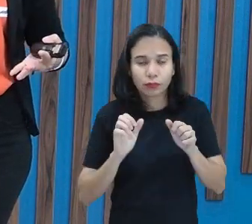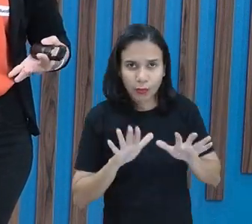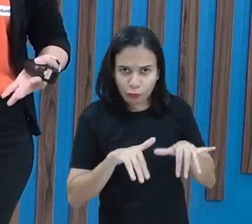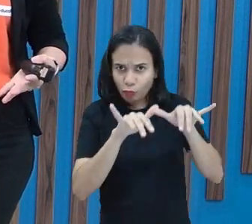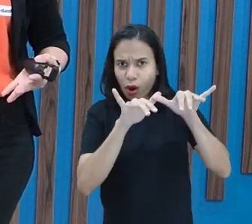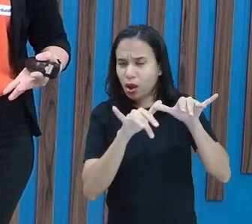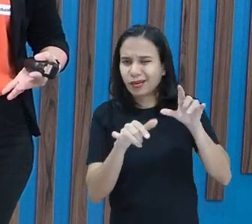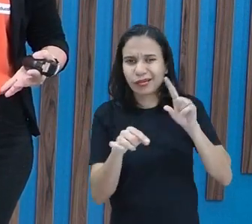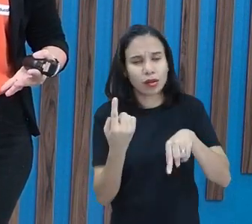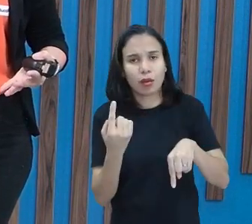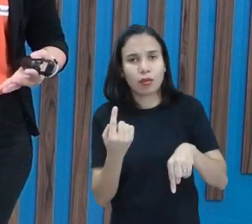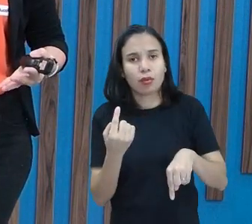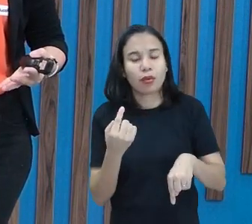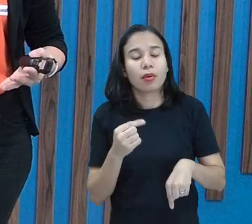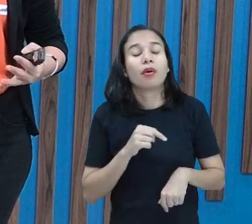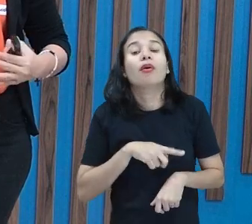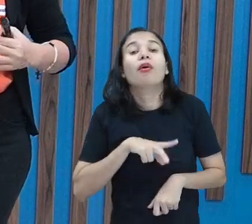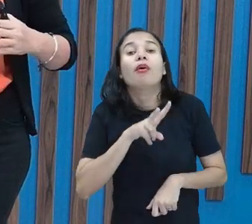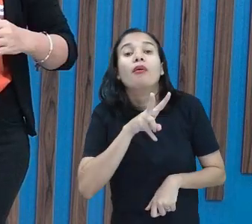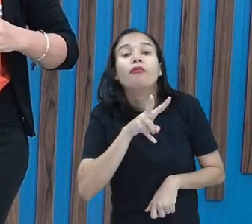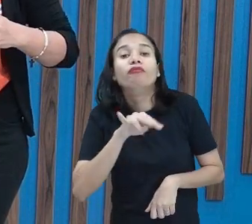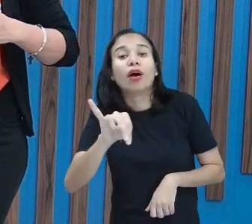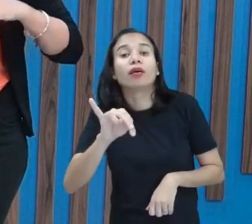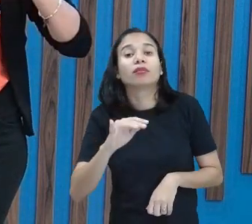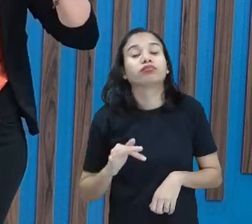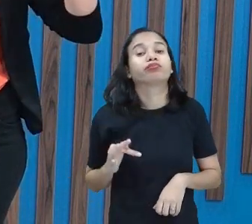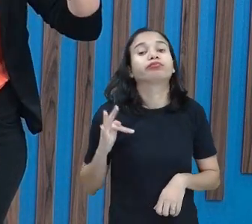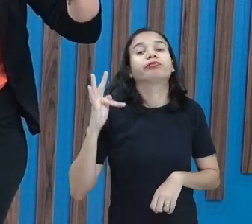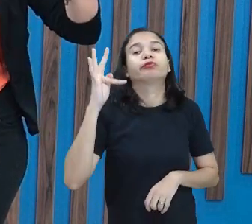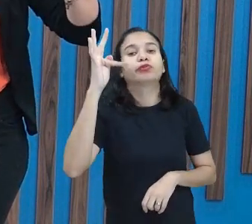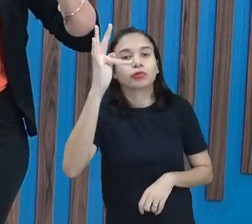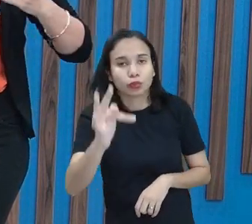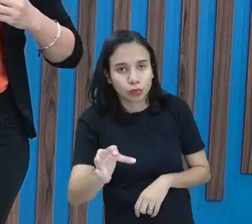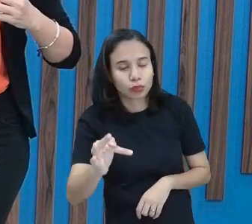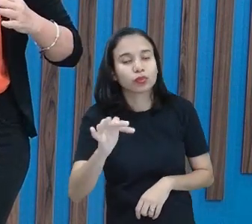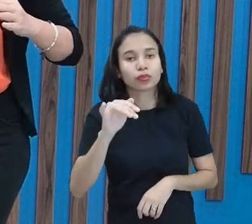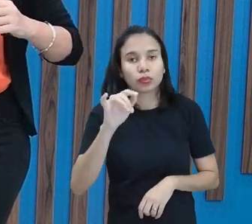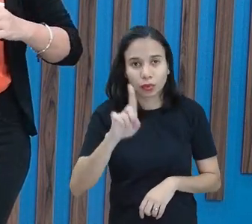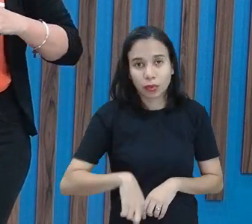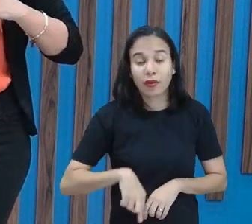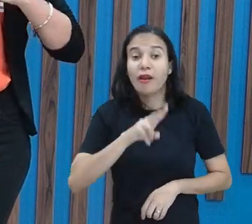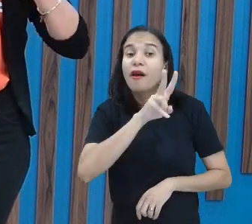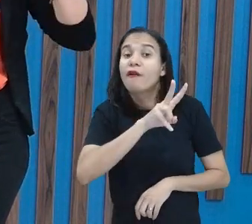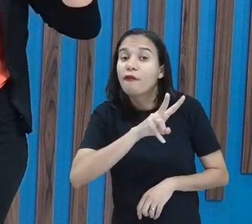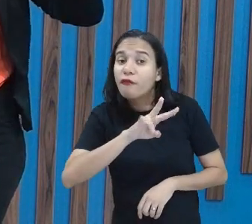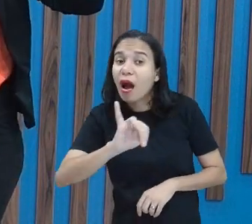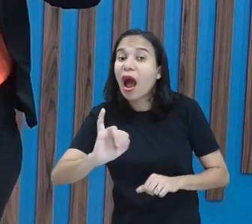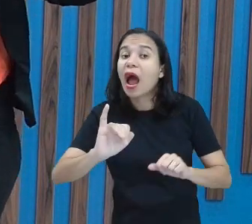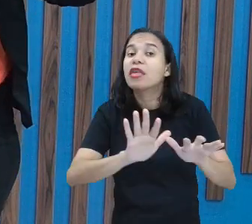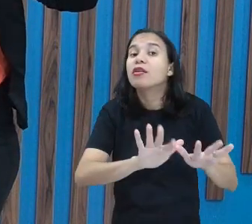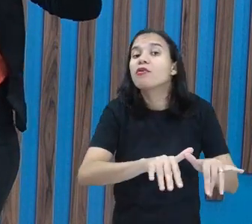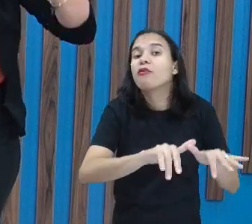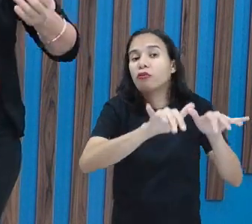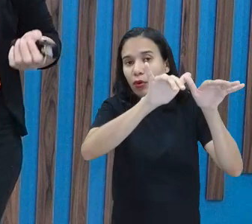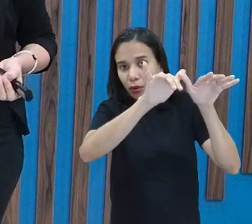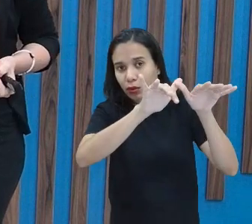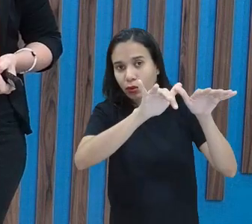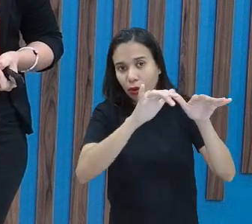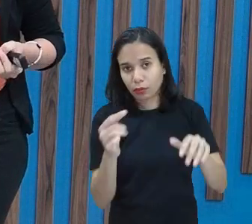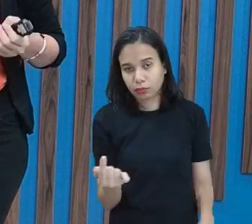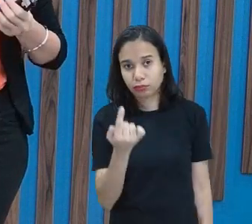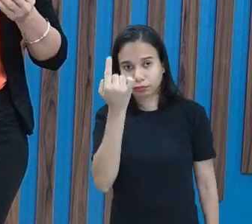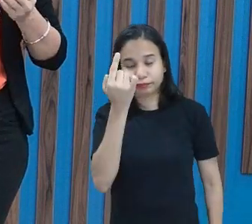voa? Não. Eu falo o quê? É alguma coisa que ele ainda vai fazer. Então, ele voará